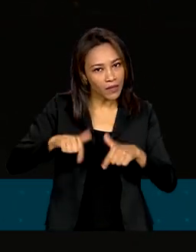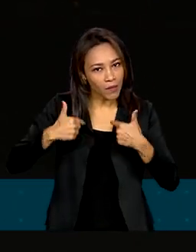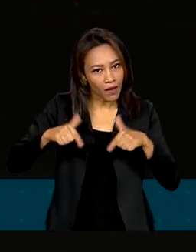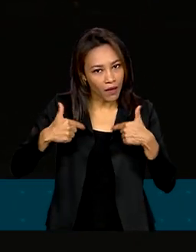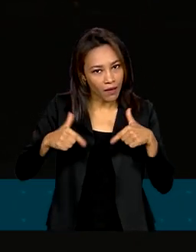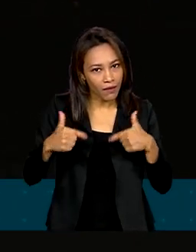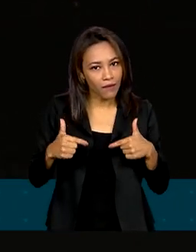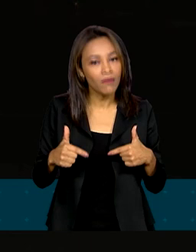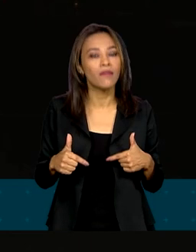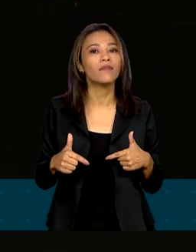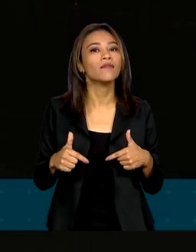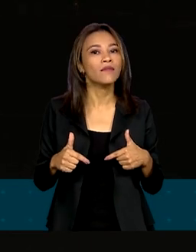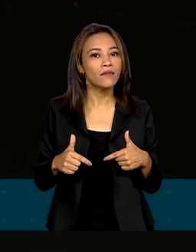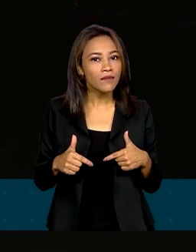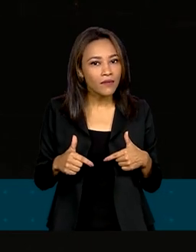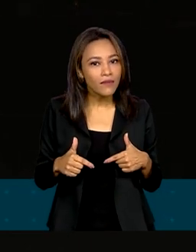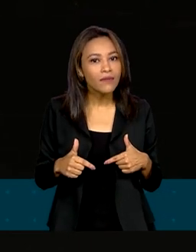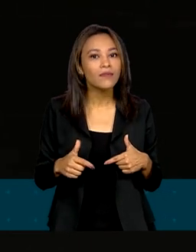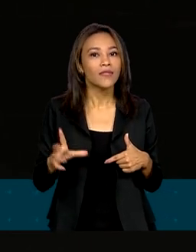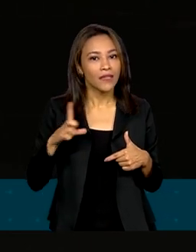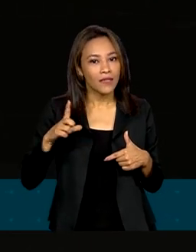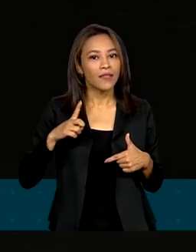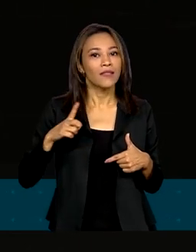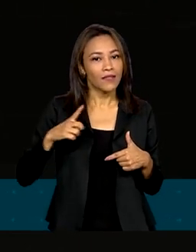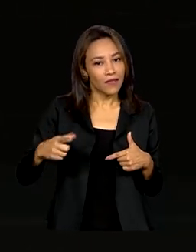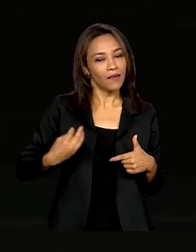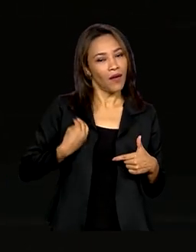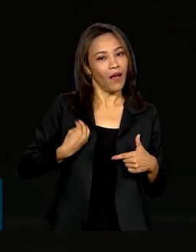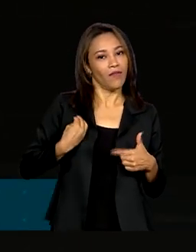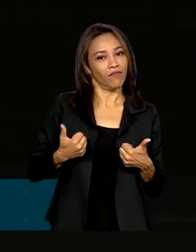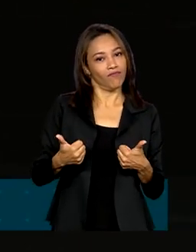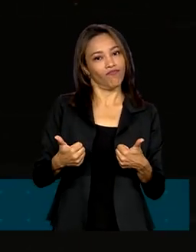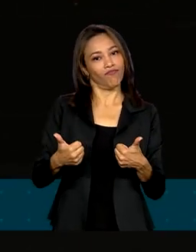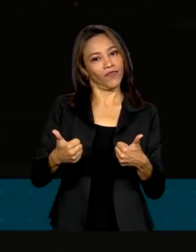e agarrar outra nova vida, pues, para minha família.